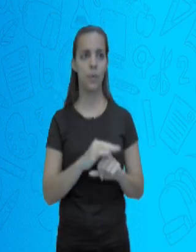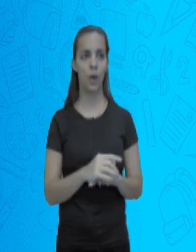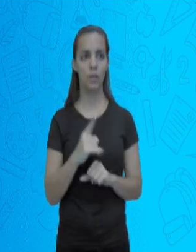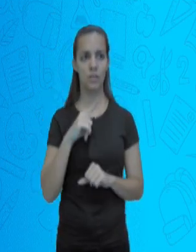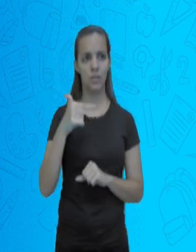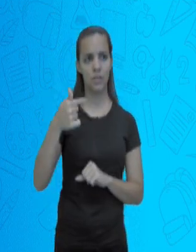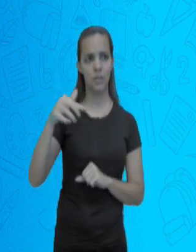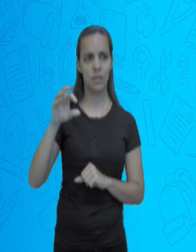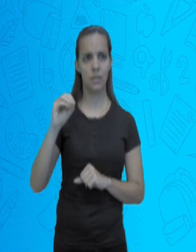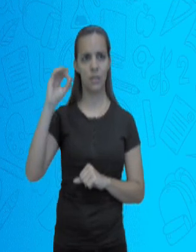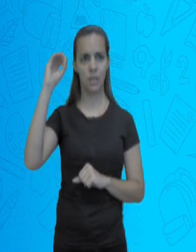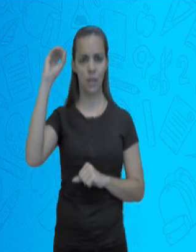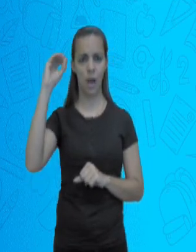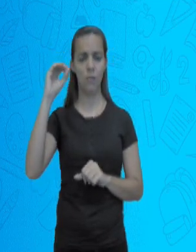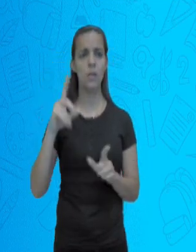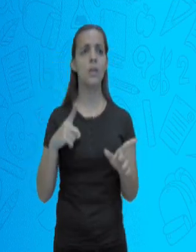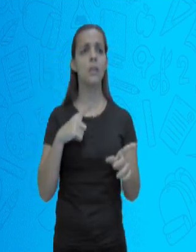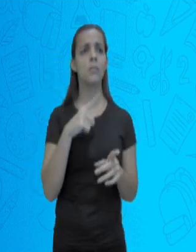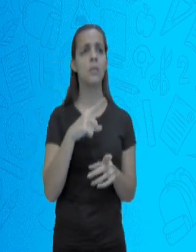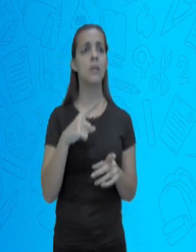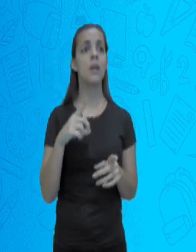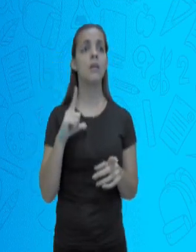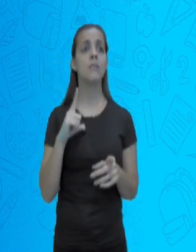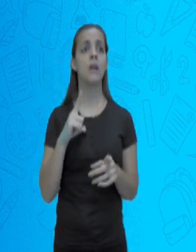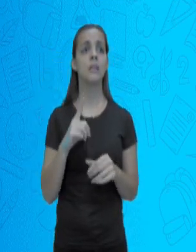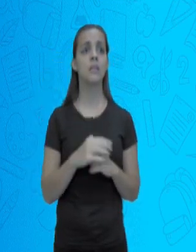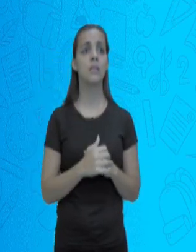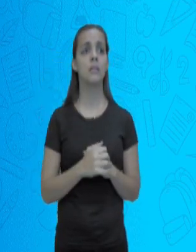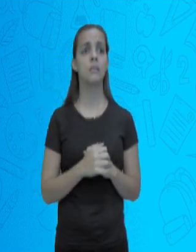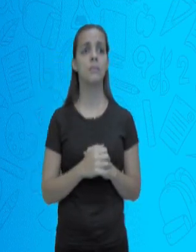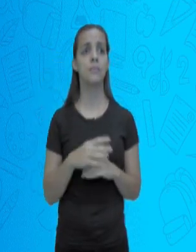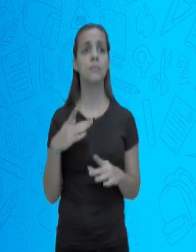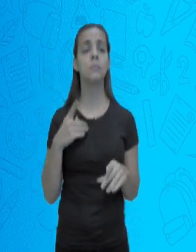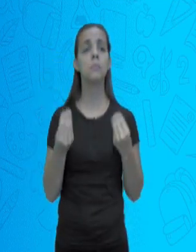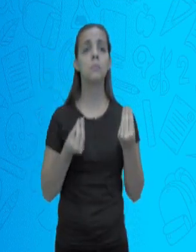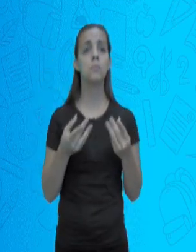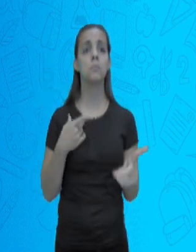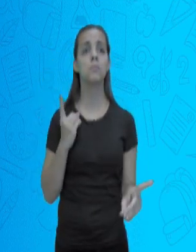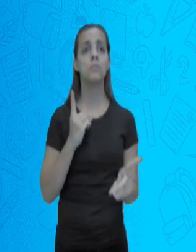raso é 180, o que eu tenho que fazer para achar essa medida?